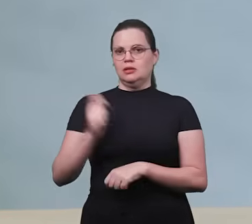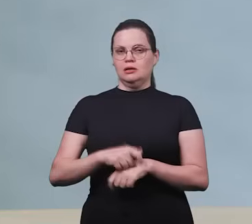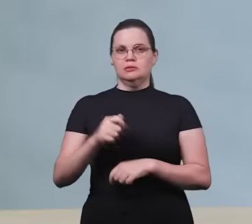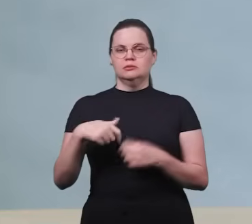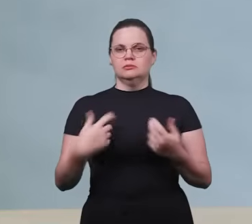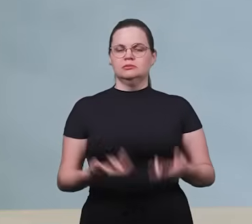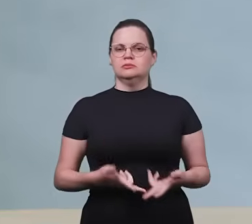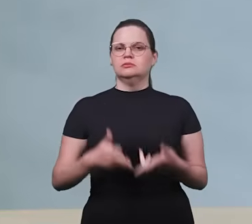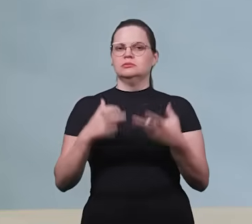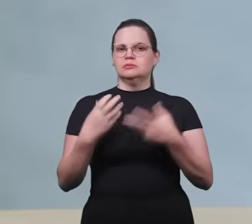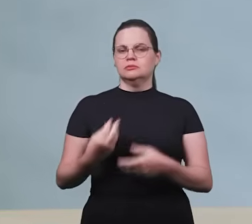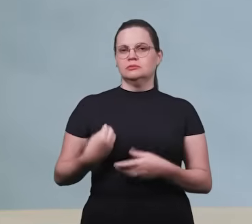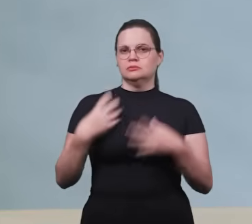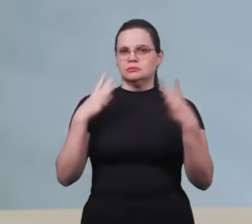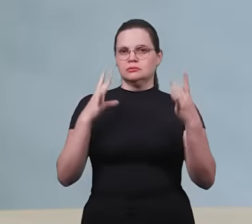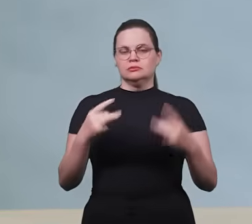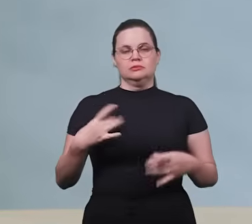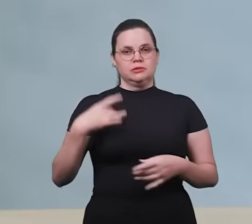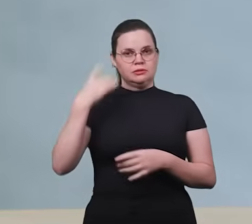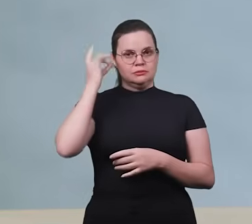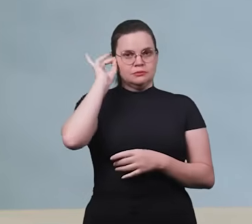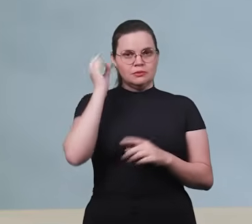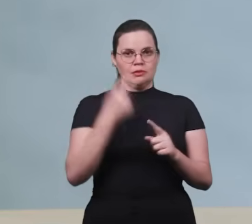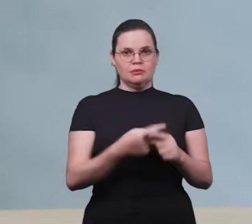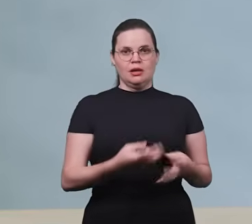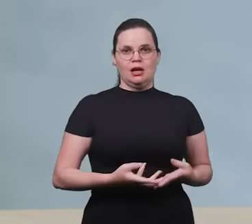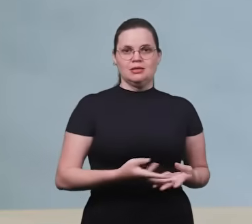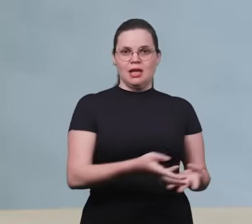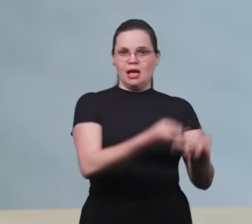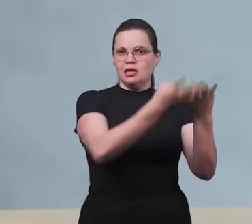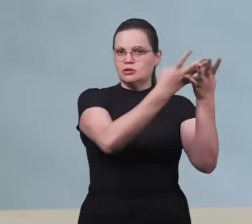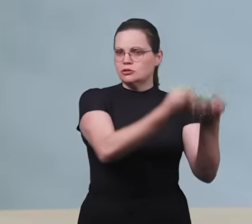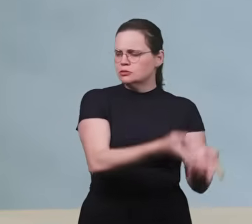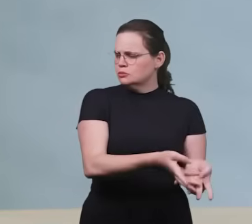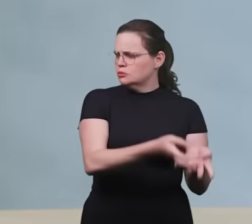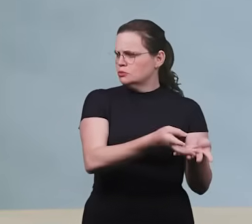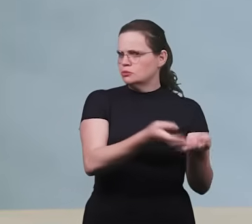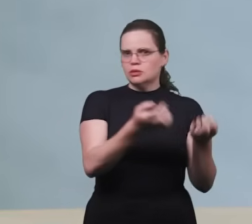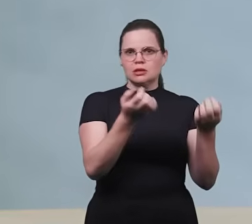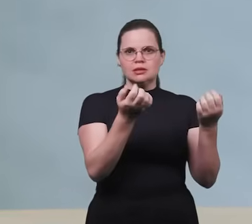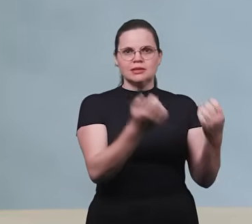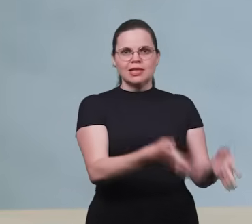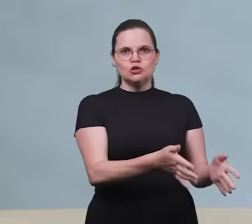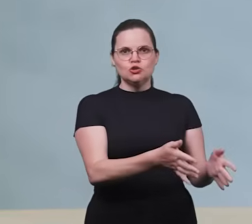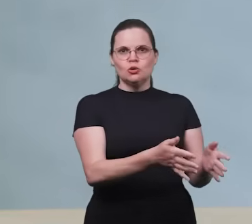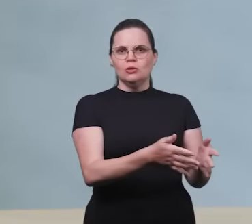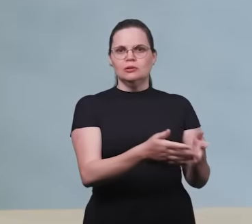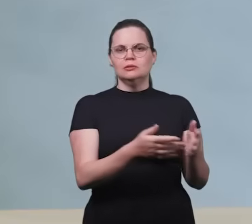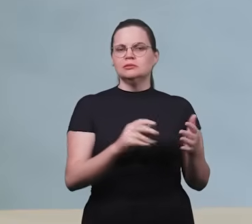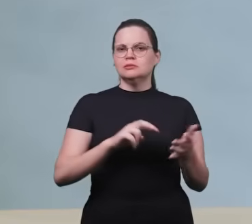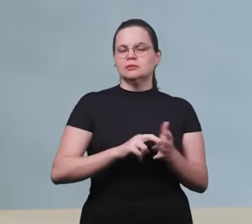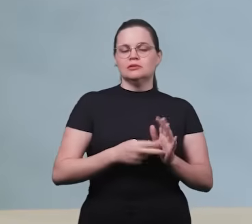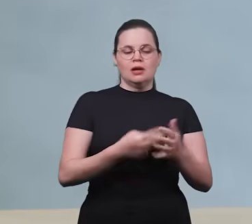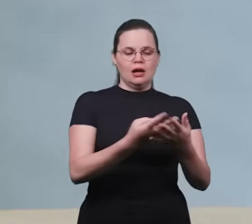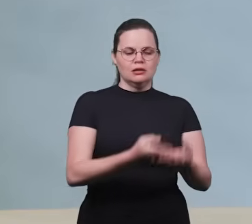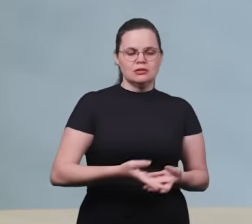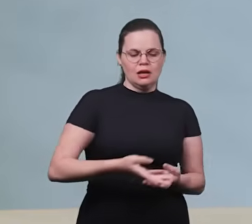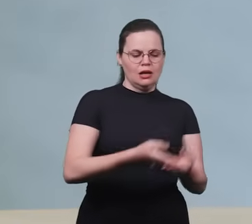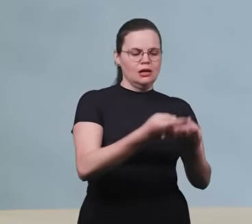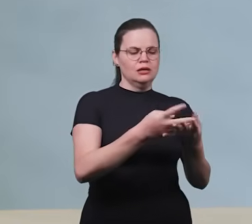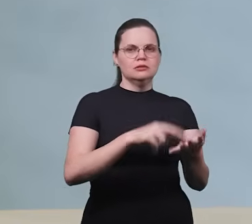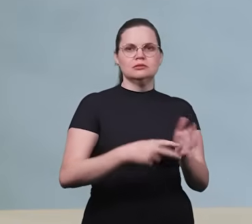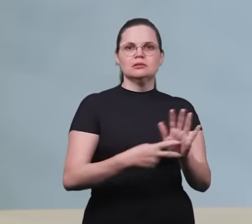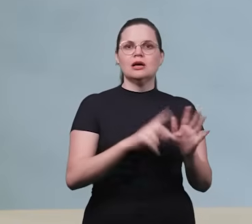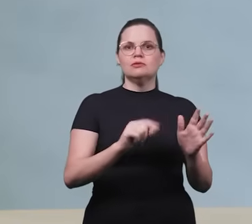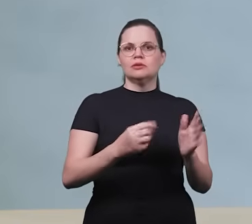detalhe espiritual, porque deixando logo as redes, a palavra menciona, As redes representavam para eles